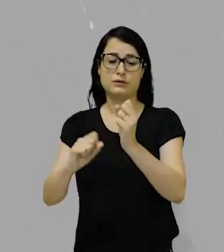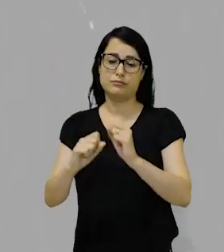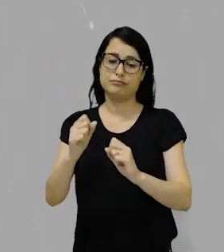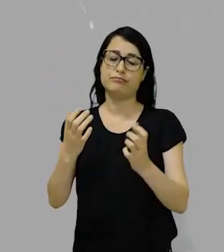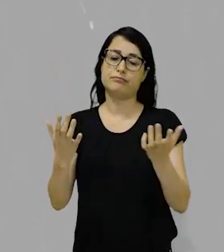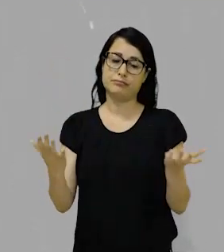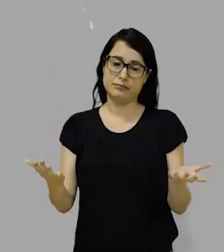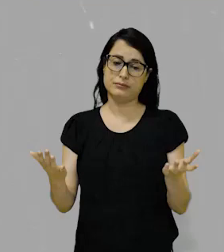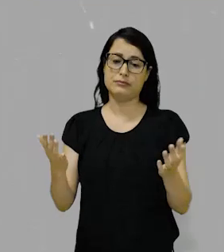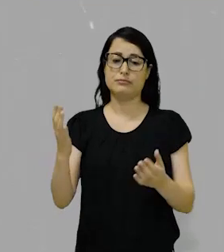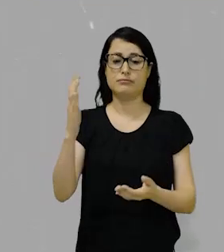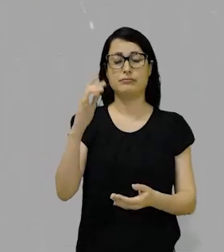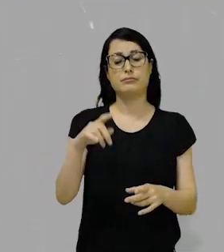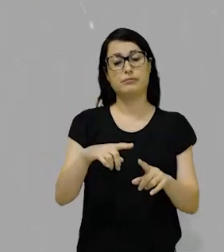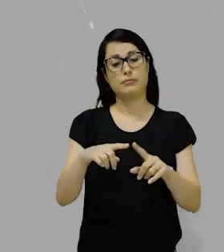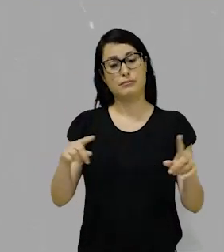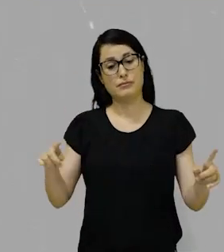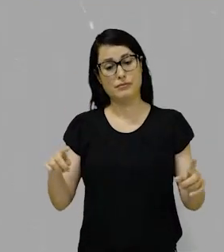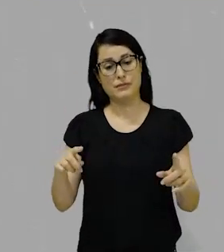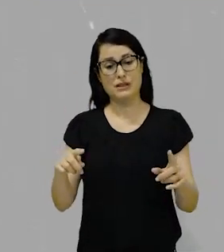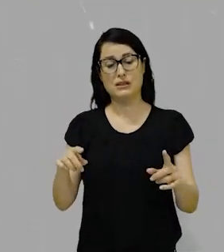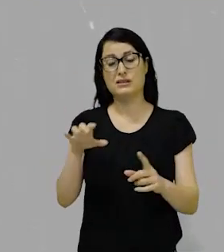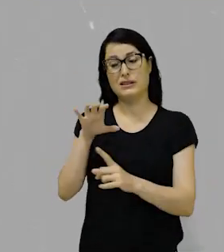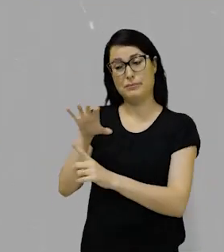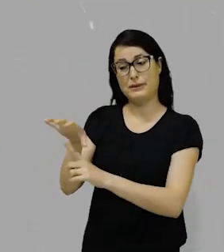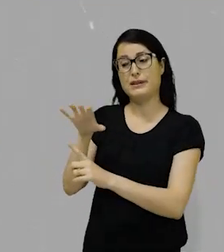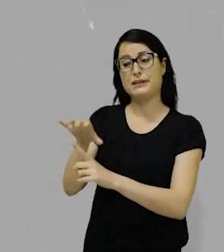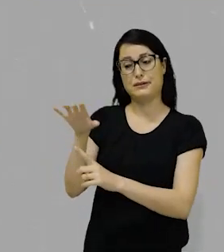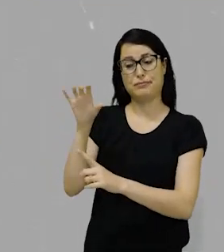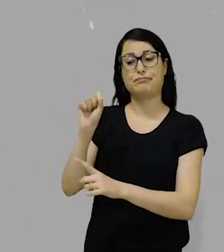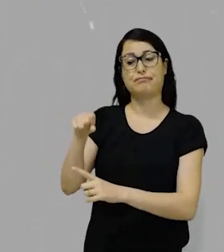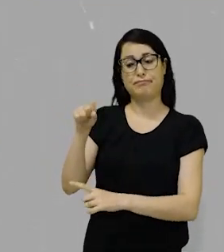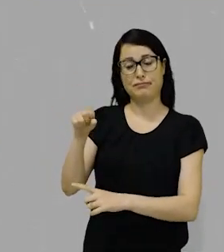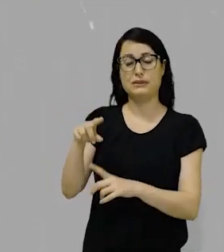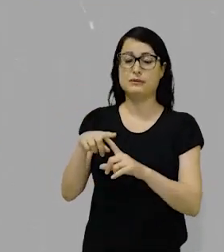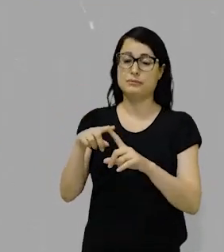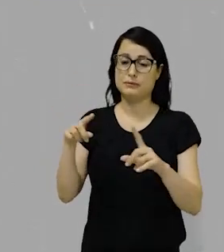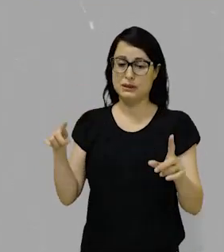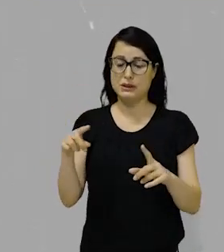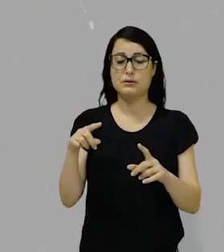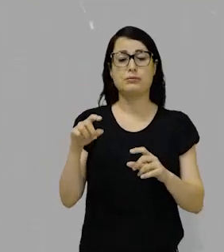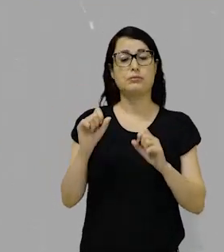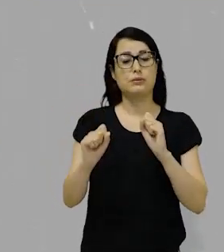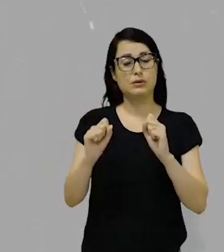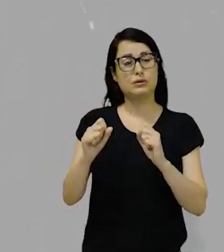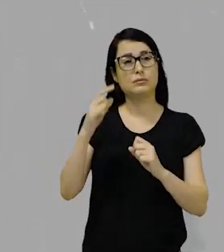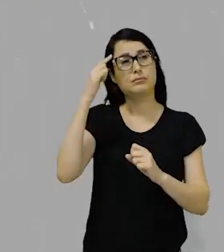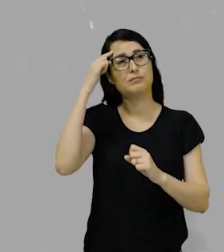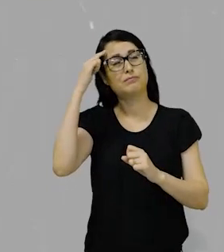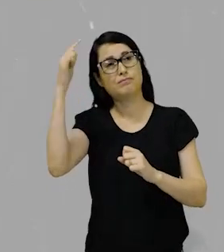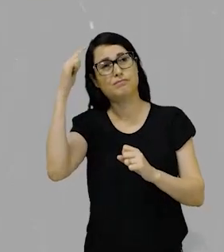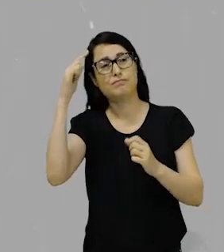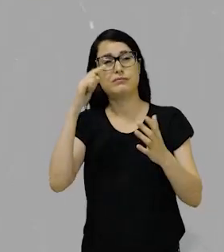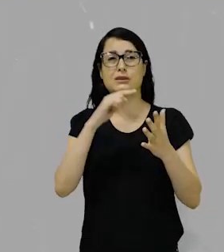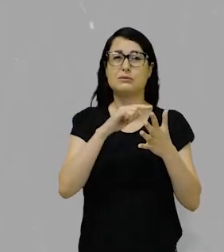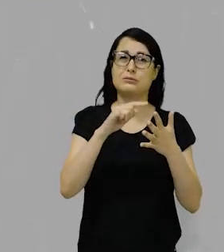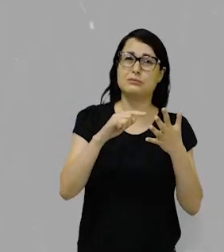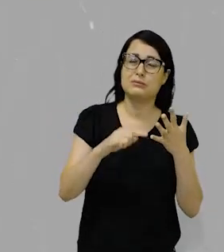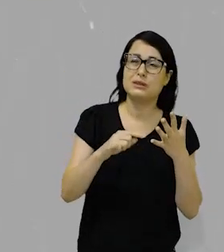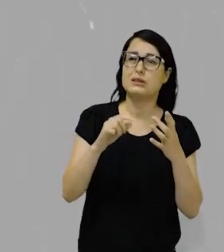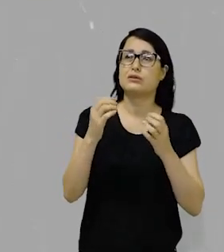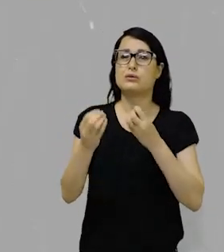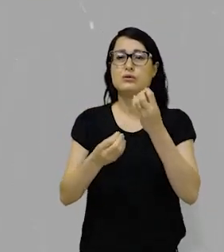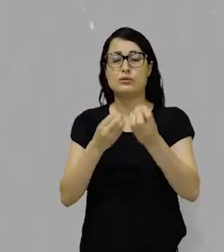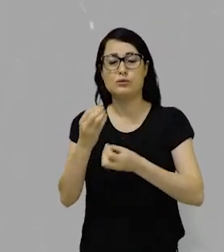desmatar aquela região. Mas isso não é impacto? É impacto, sim. Mas eu posso buscar meios de preservar, de compensar esse